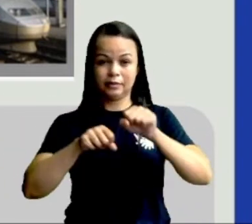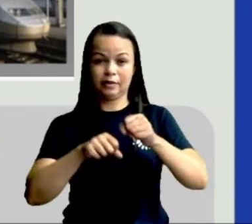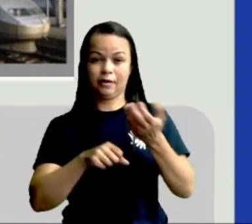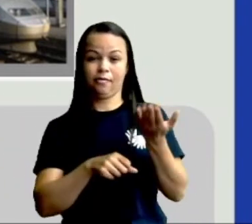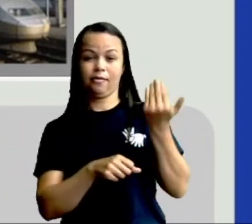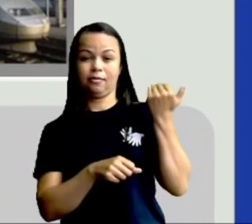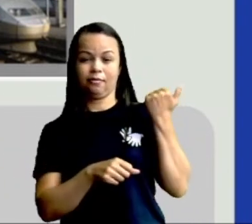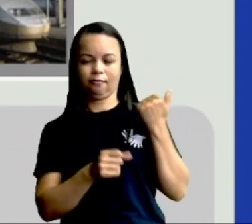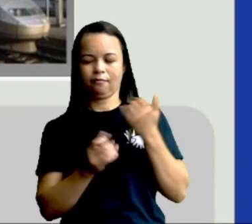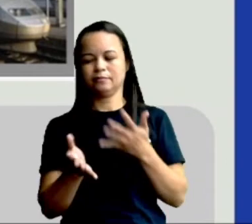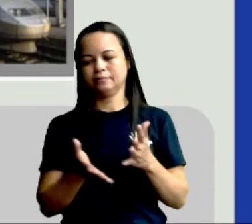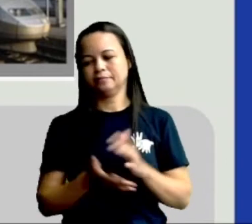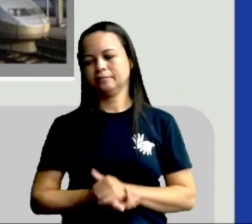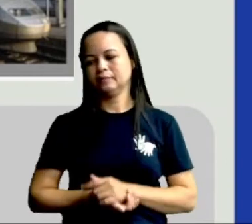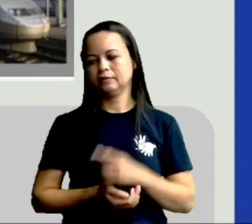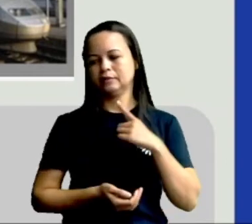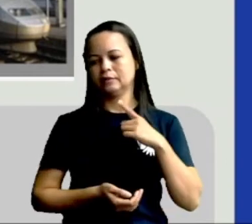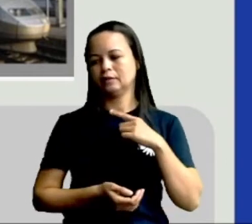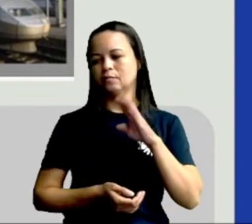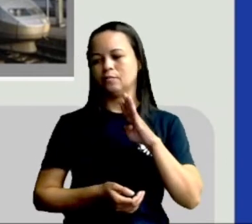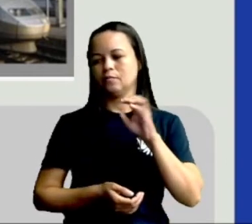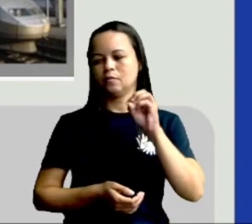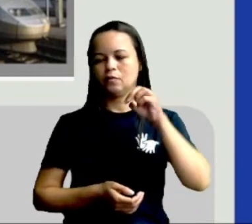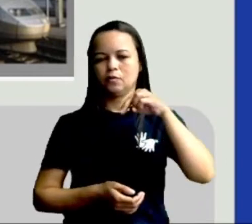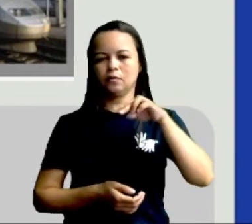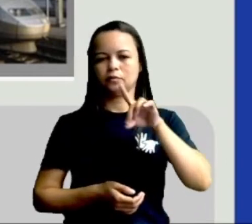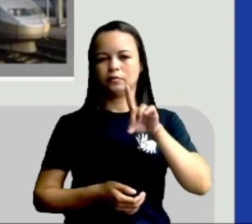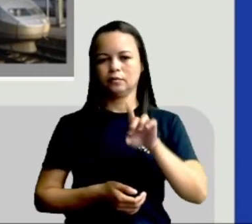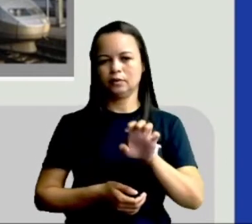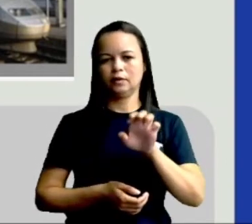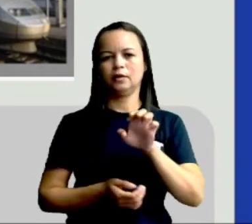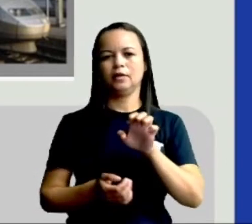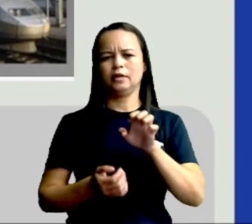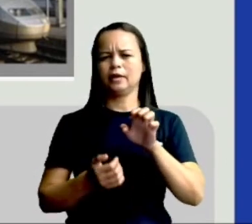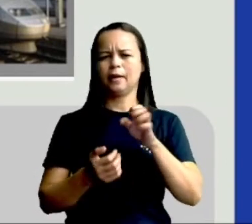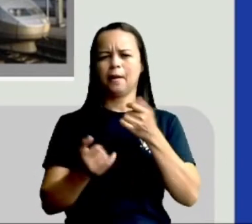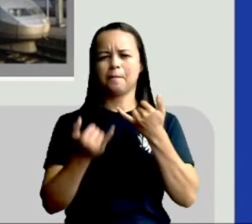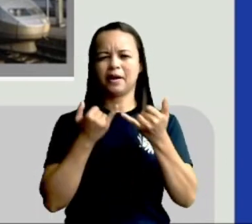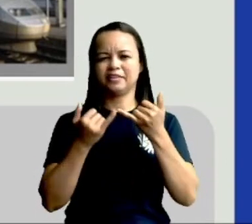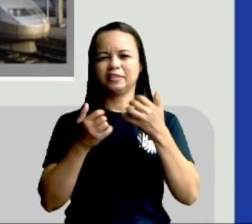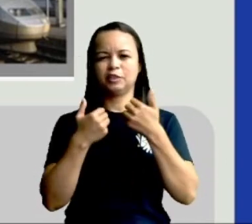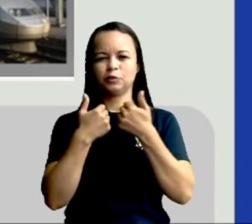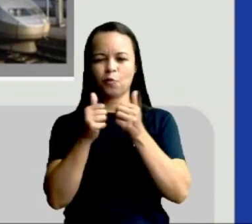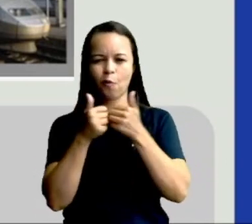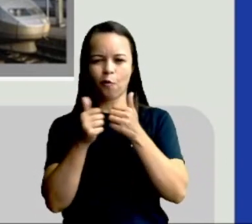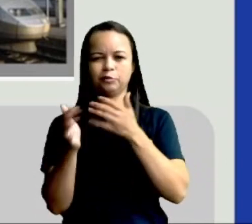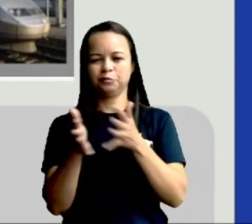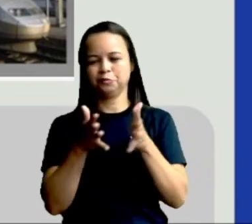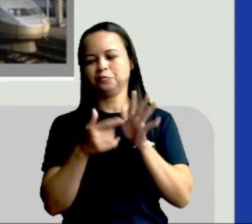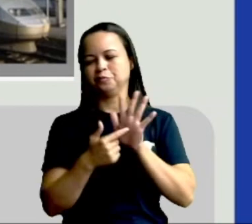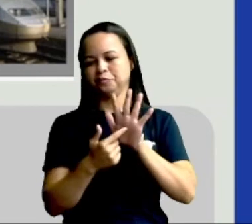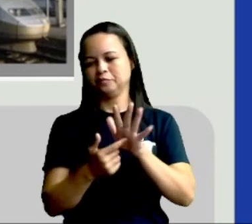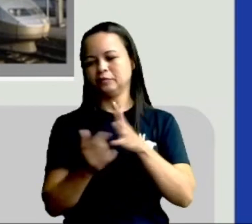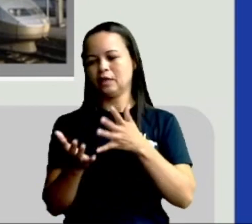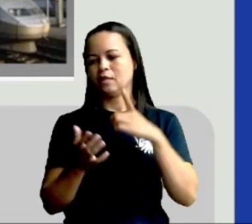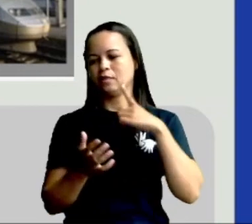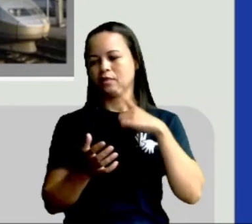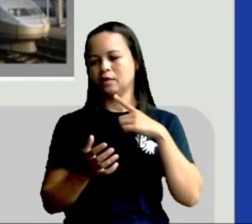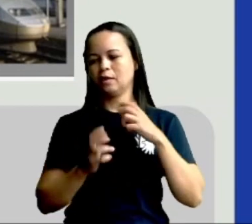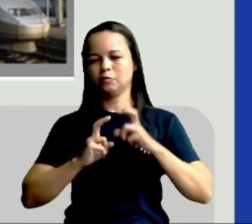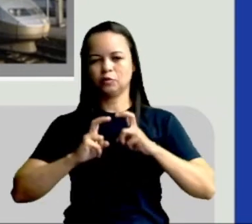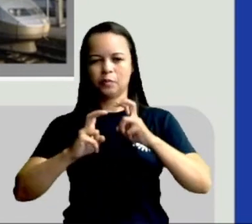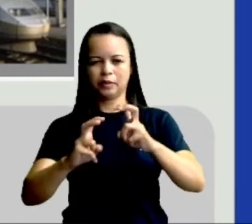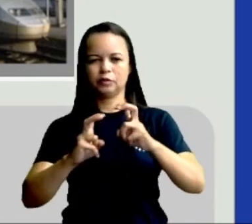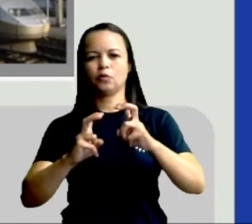né? Temos aí um bonde, o trem, a locomotiva, o